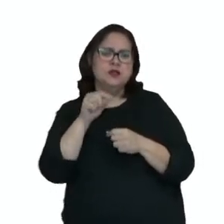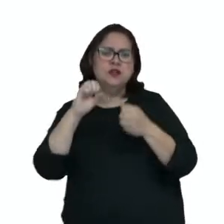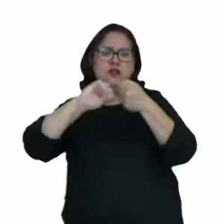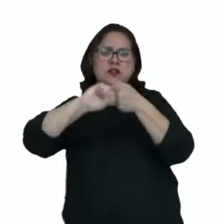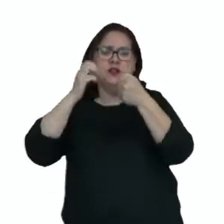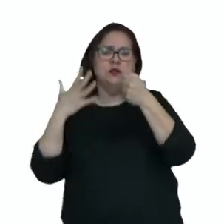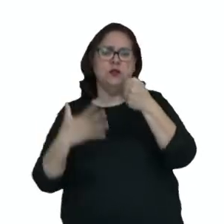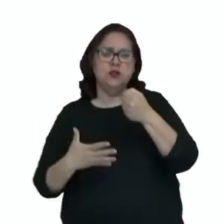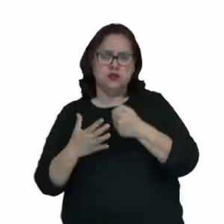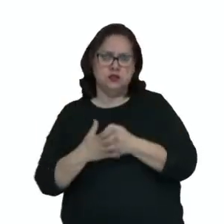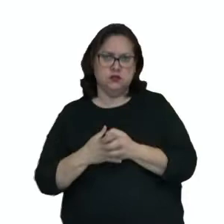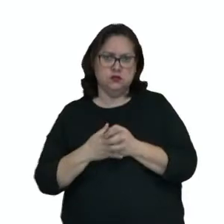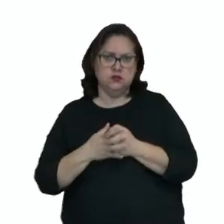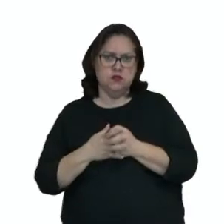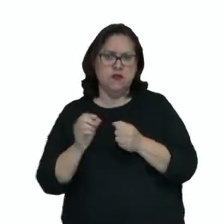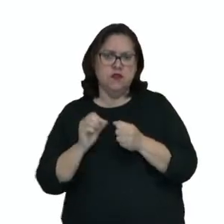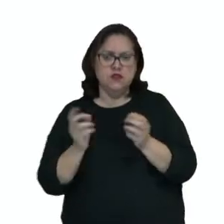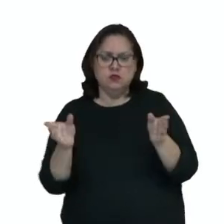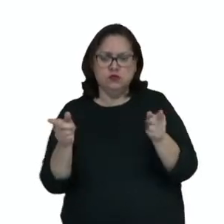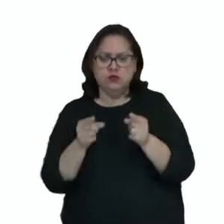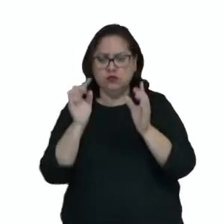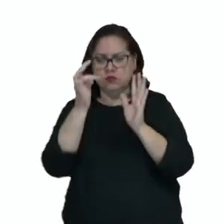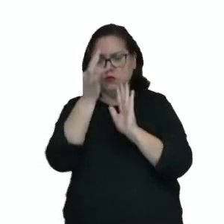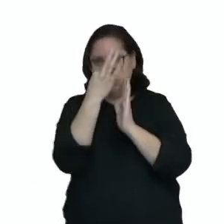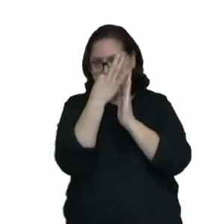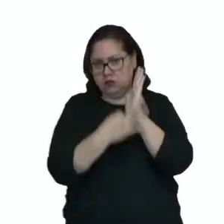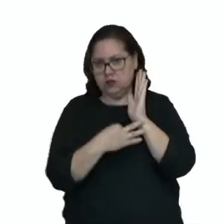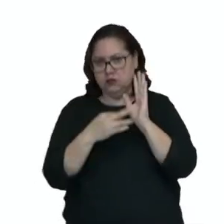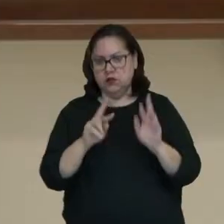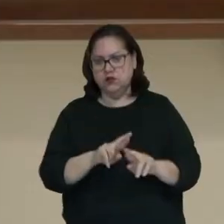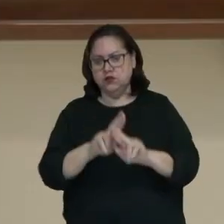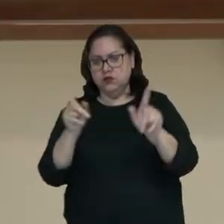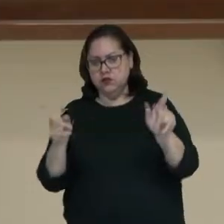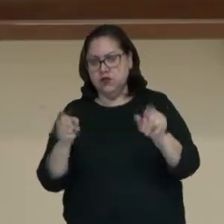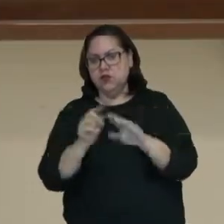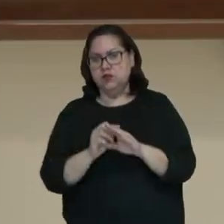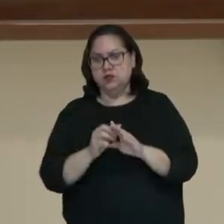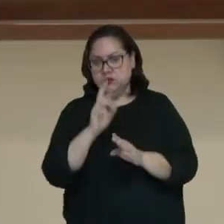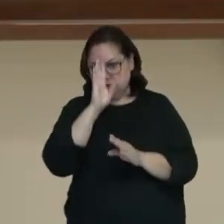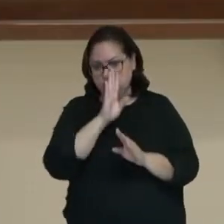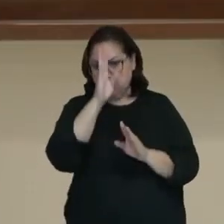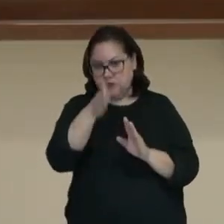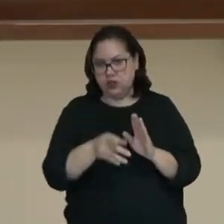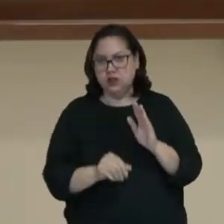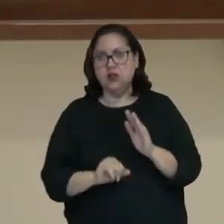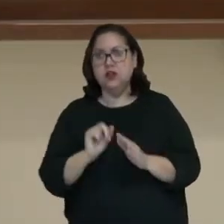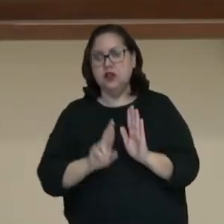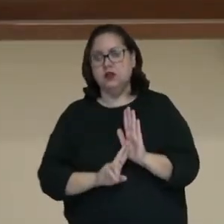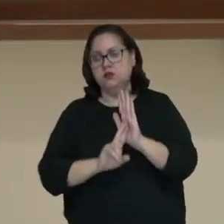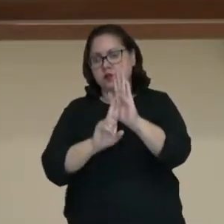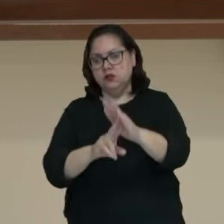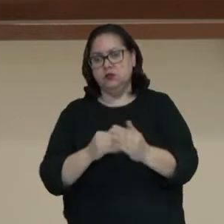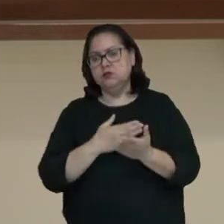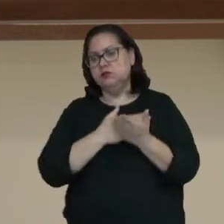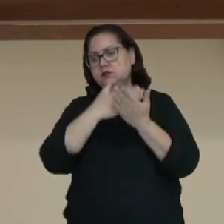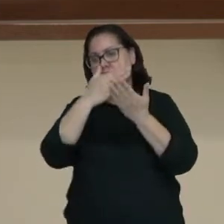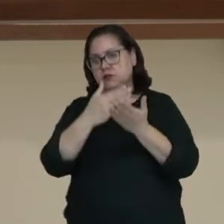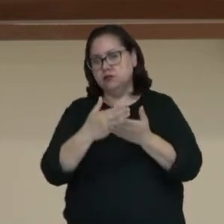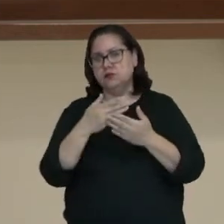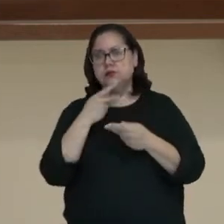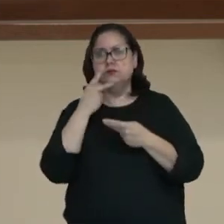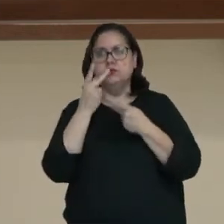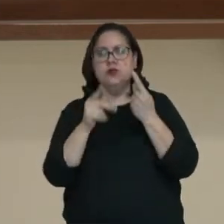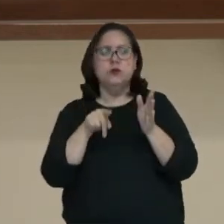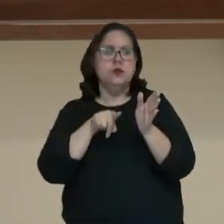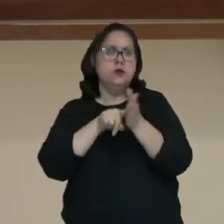a democracia? Faça um pequeno texto apontando as diferenças entre a democracia direta e indireta. Para começo de conversa, eu